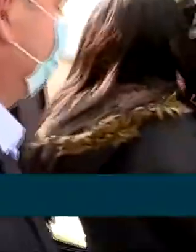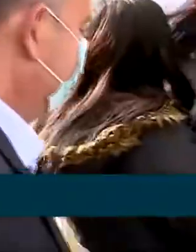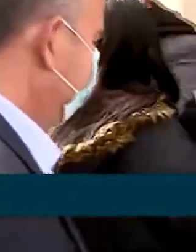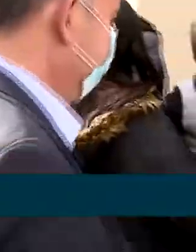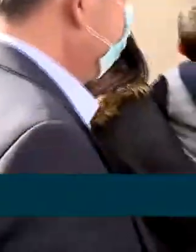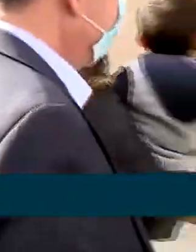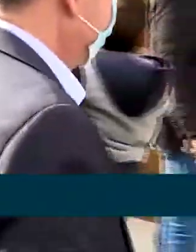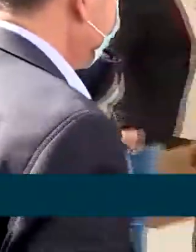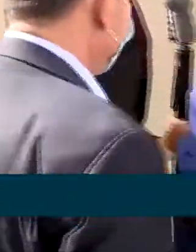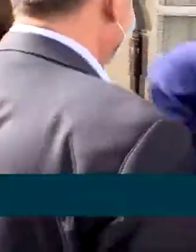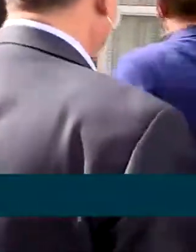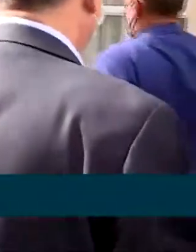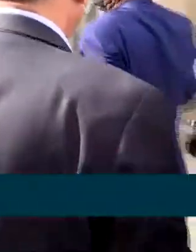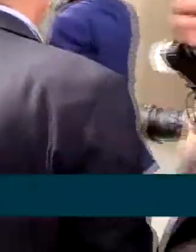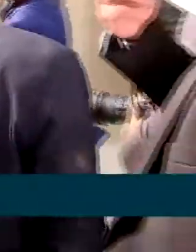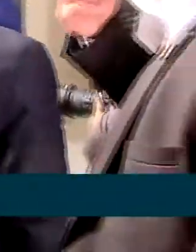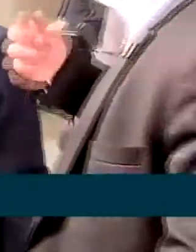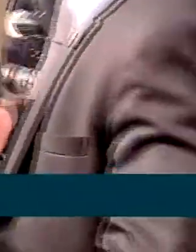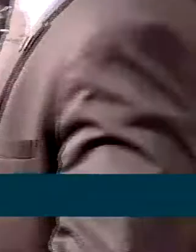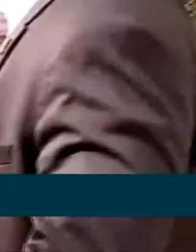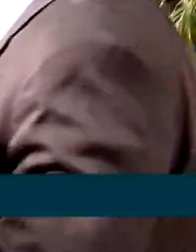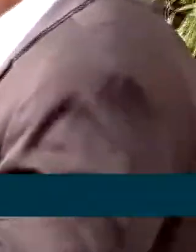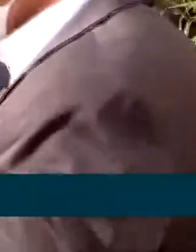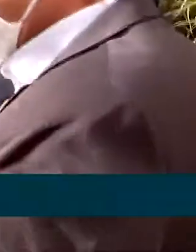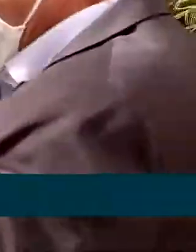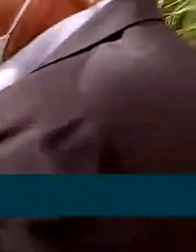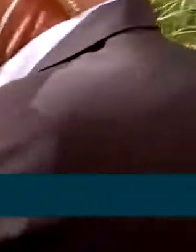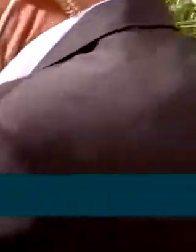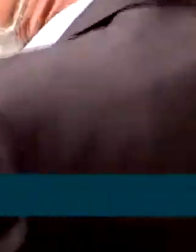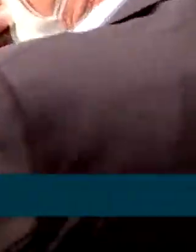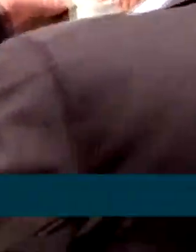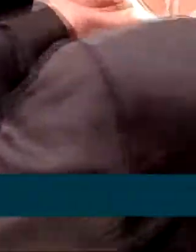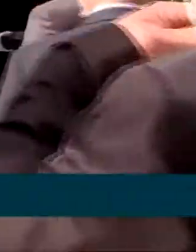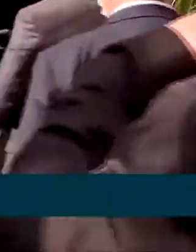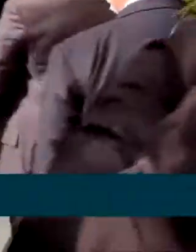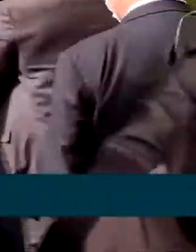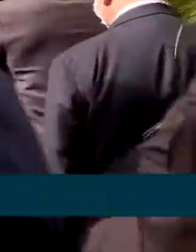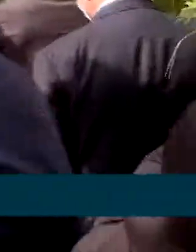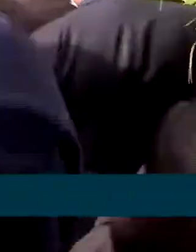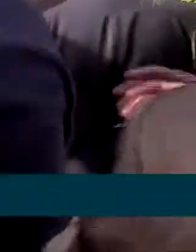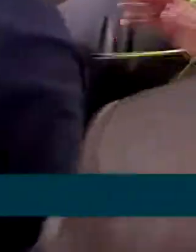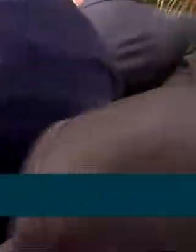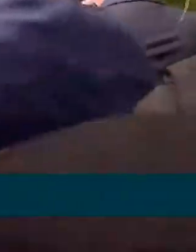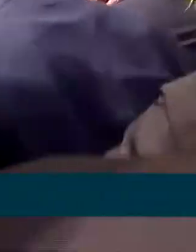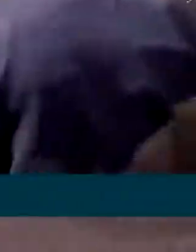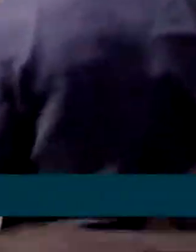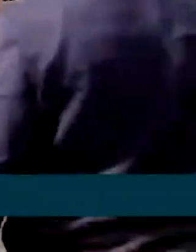Débora Lacerda e o pequeno Brian de Lacerda.